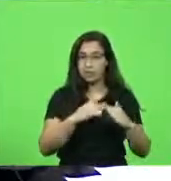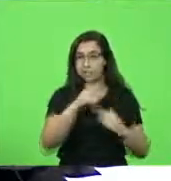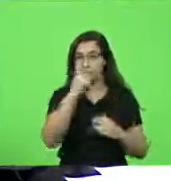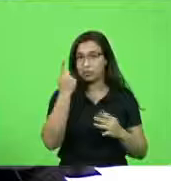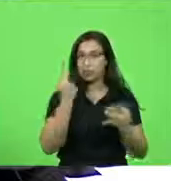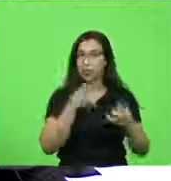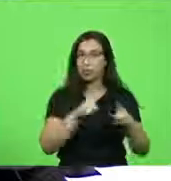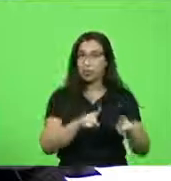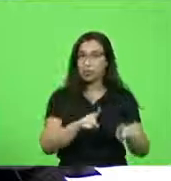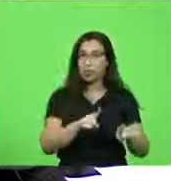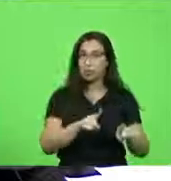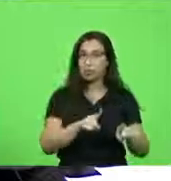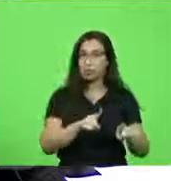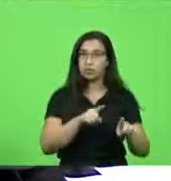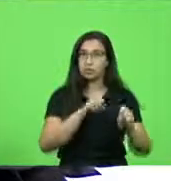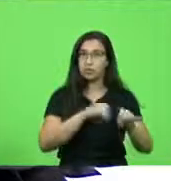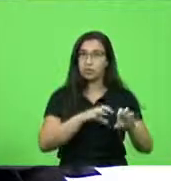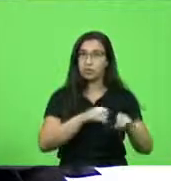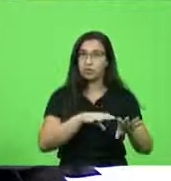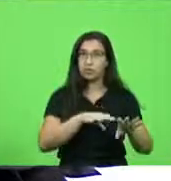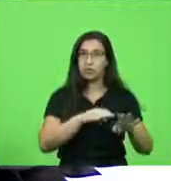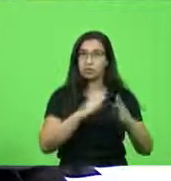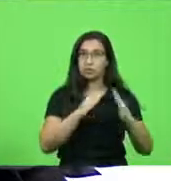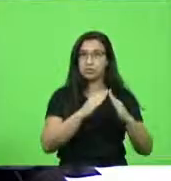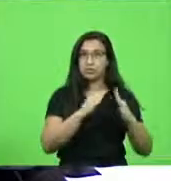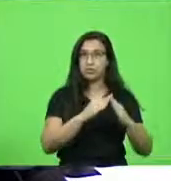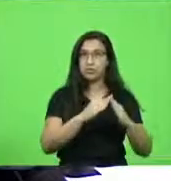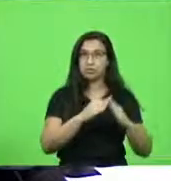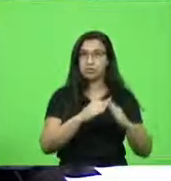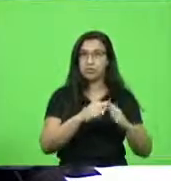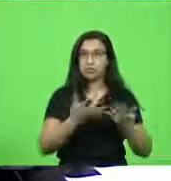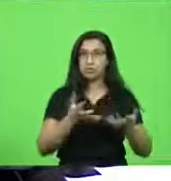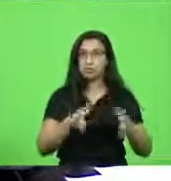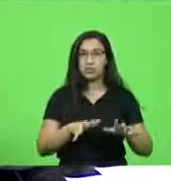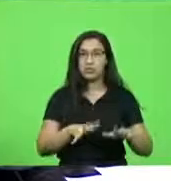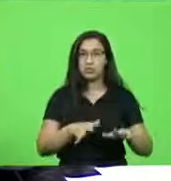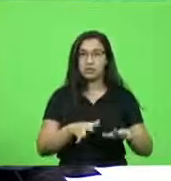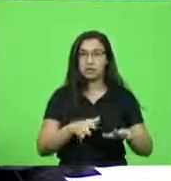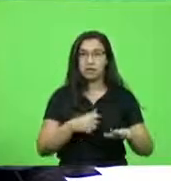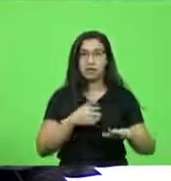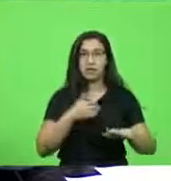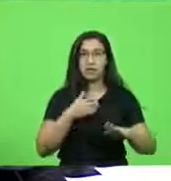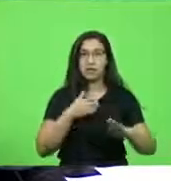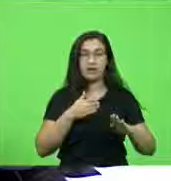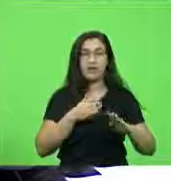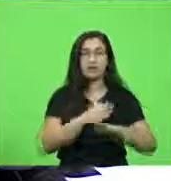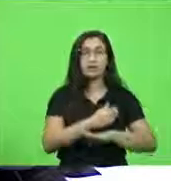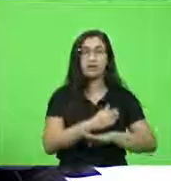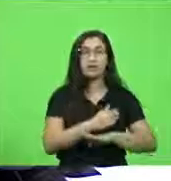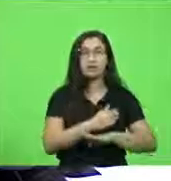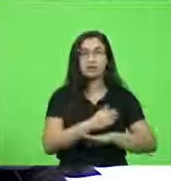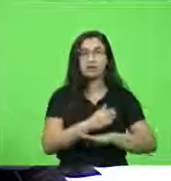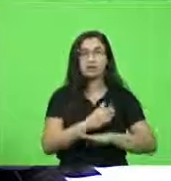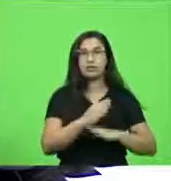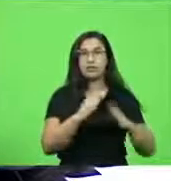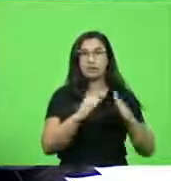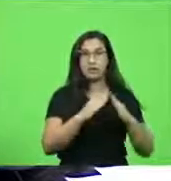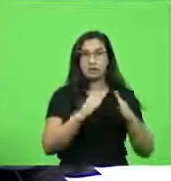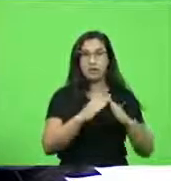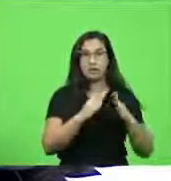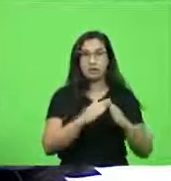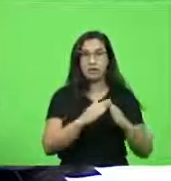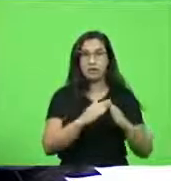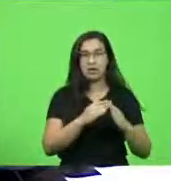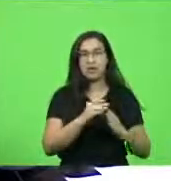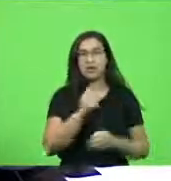educação domiciliar quer atrapalhar, que é o Estado entrando porta dentro dessas famílias e desrespeitando a opção de um pai